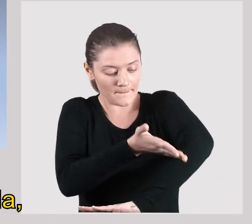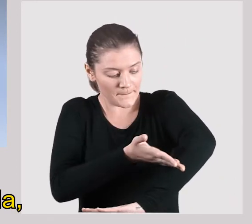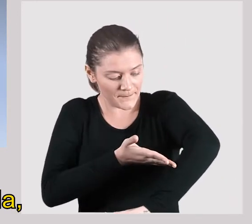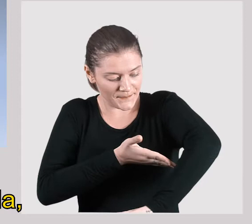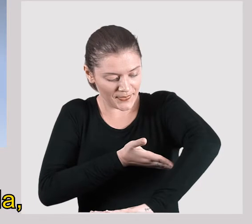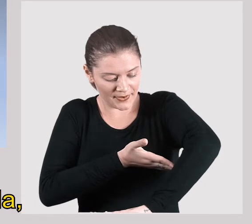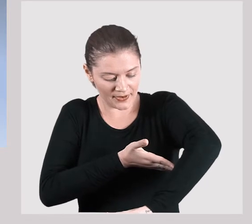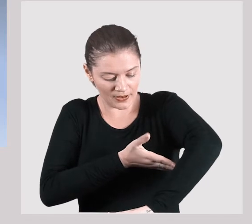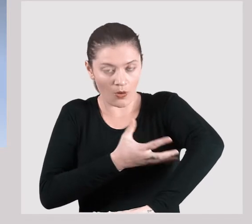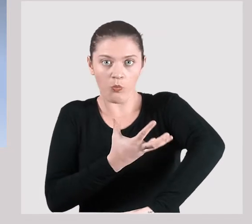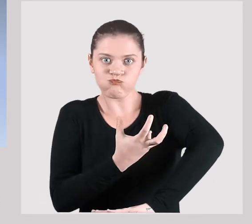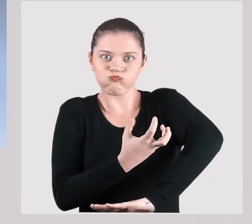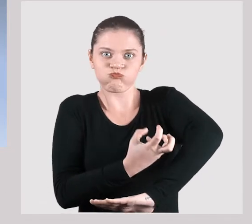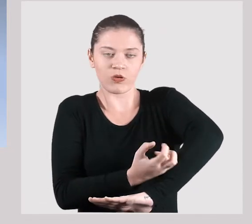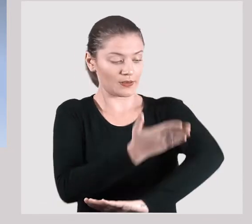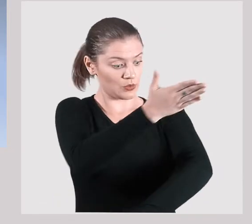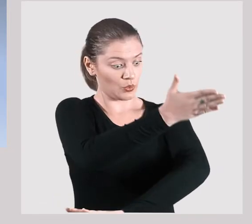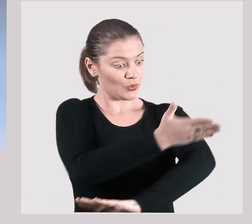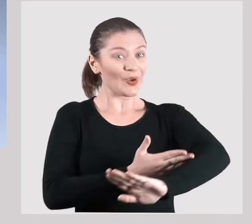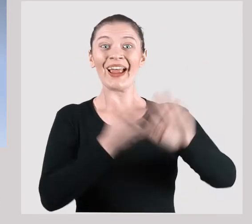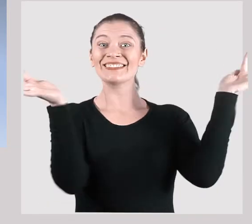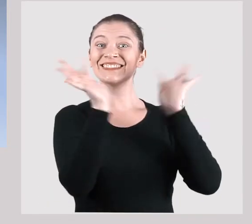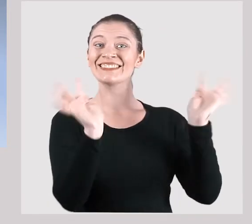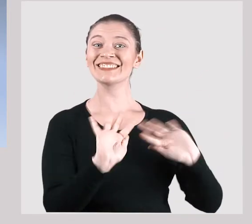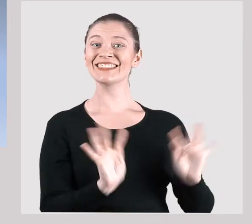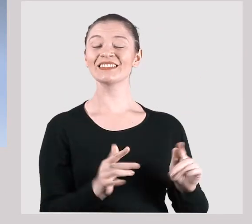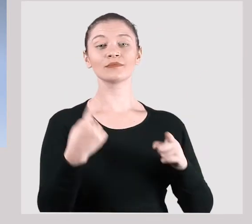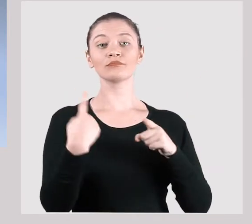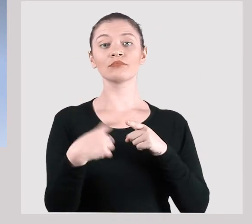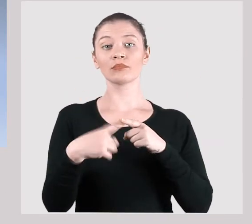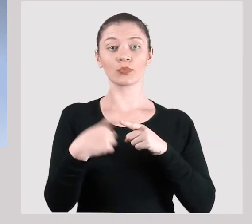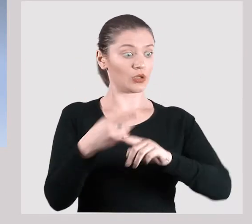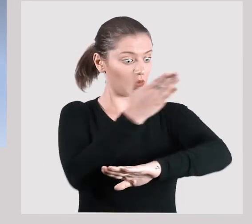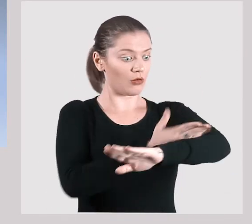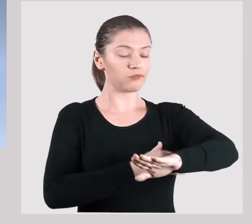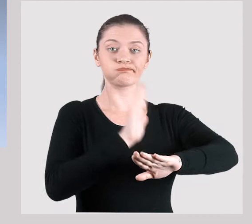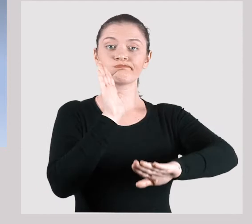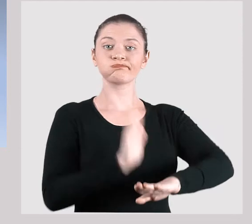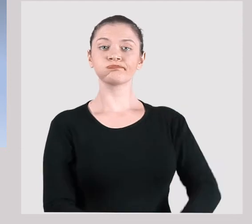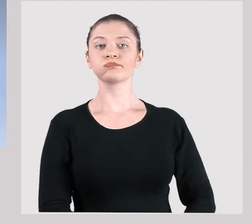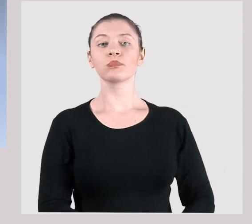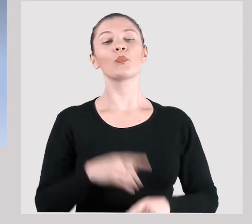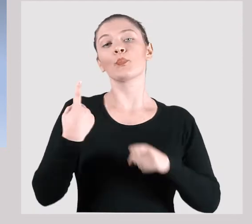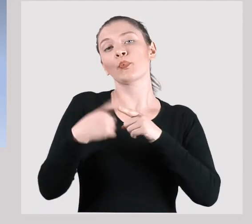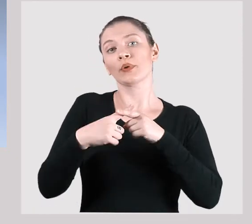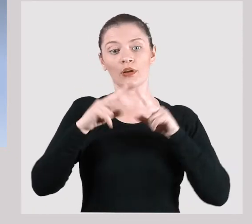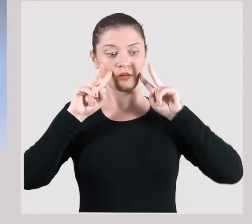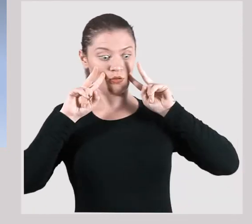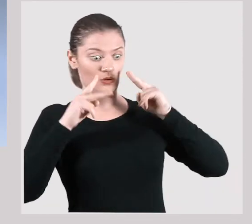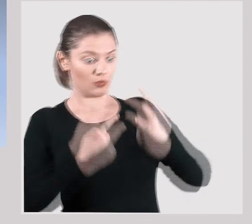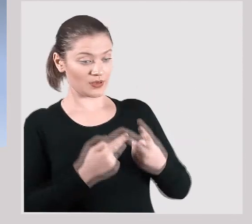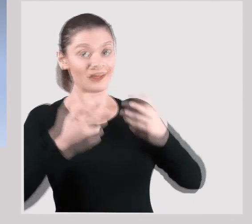e foi amputada, e ele ficou muito feliz porque ele tirou aquela perna que ele, né, não reconhecia como sendo dele, a mente dele